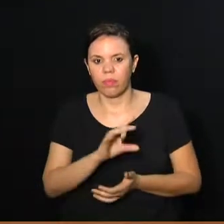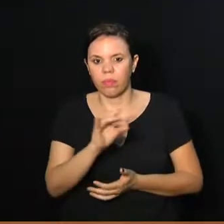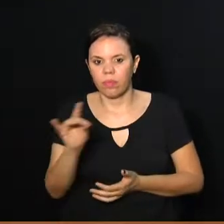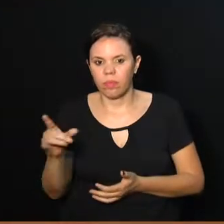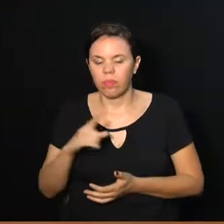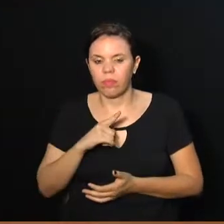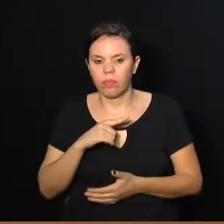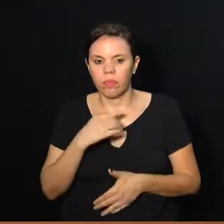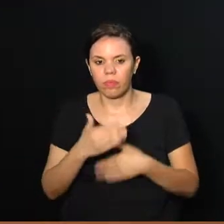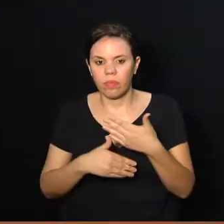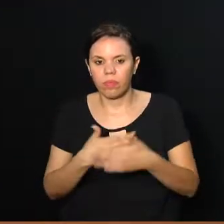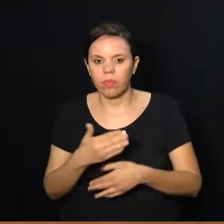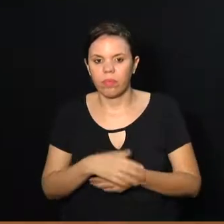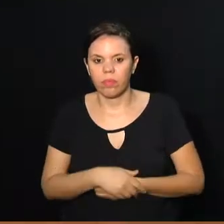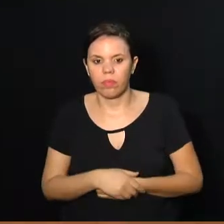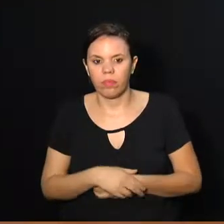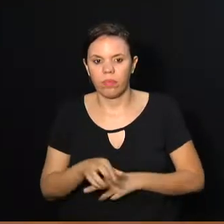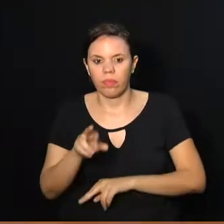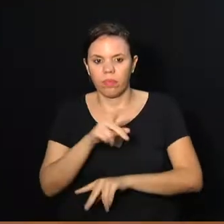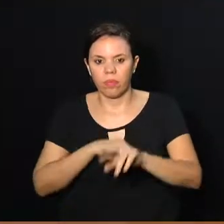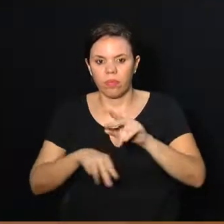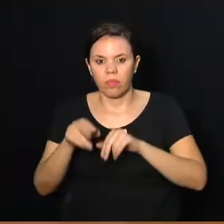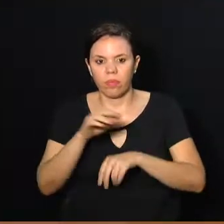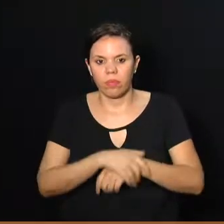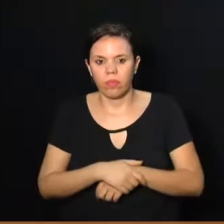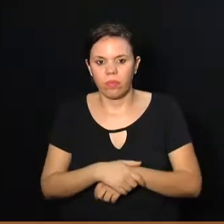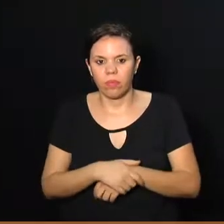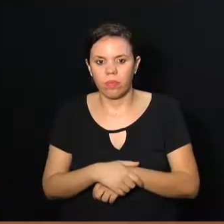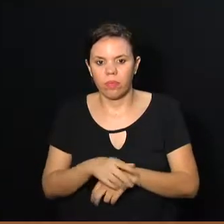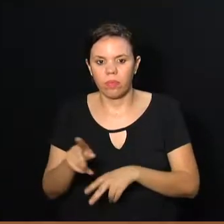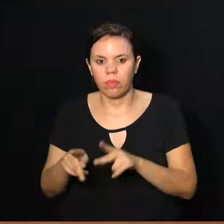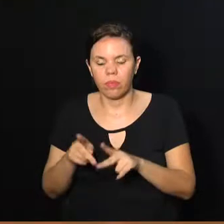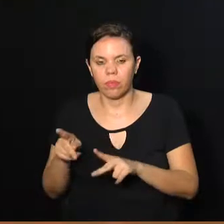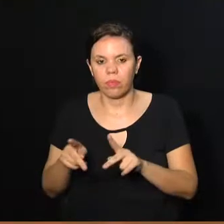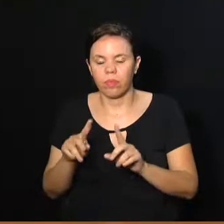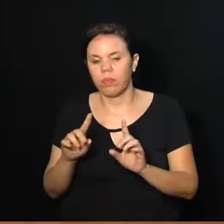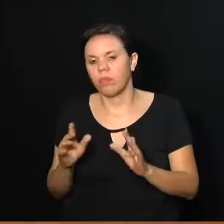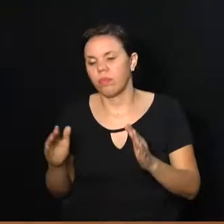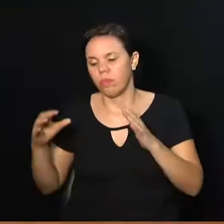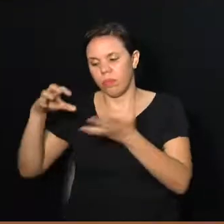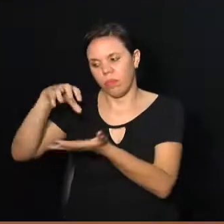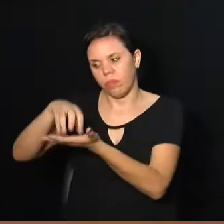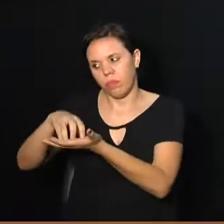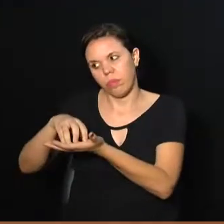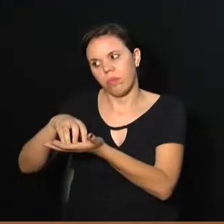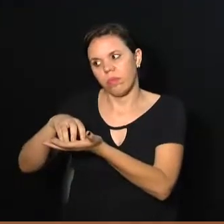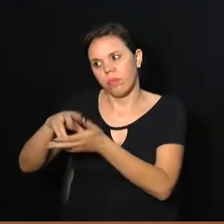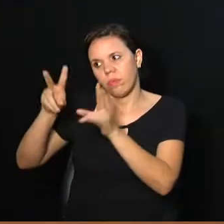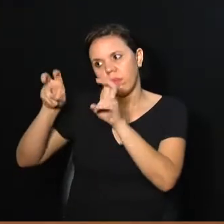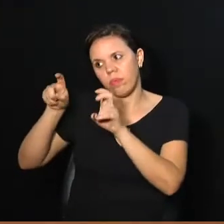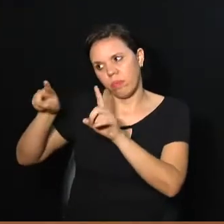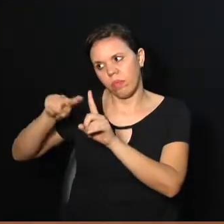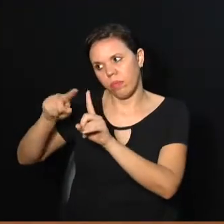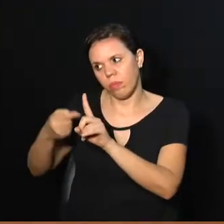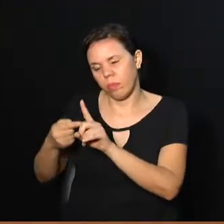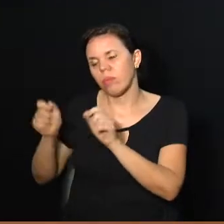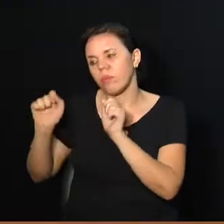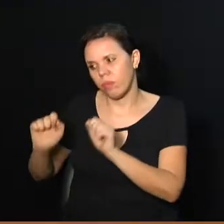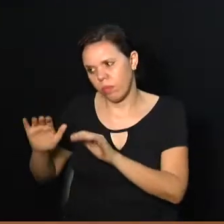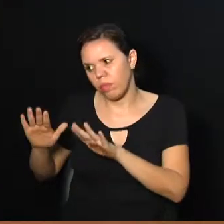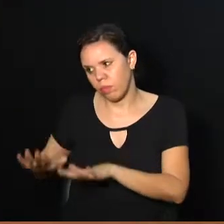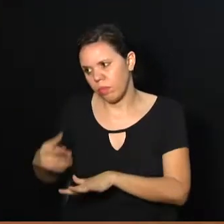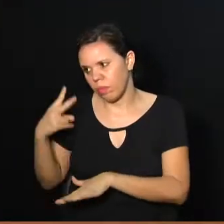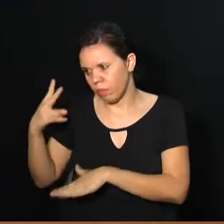uma linha diferenciada. A casa da gestante eu vejo com sucesso, se eu não me engano, as pessoas podem ficar lá por até